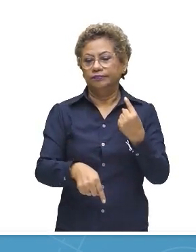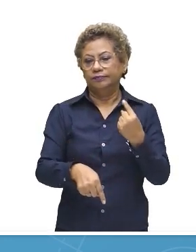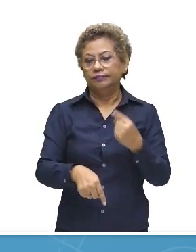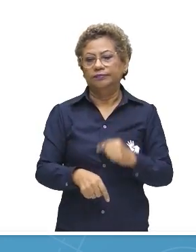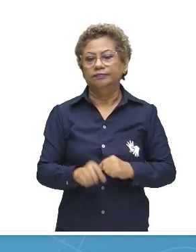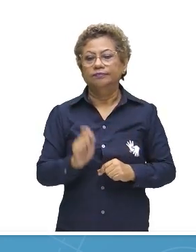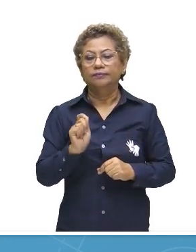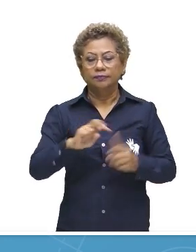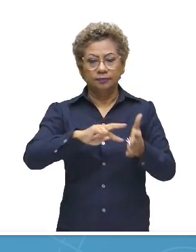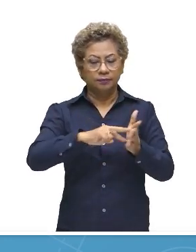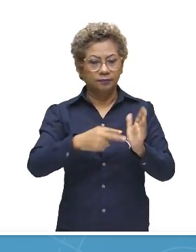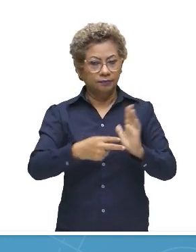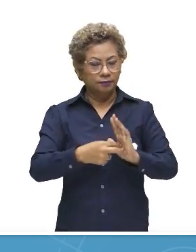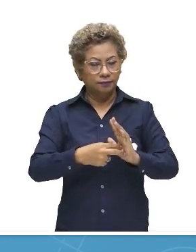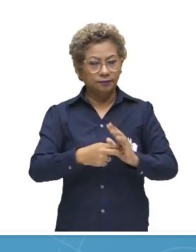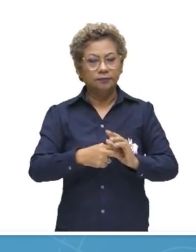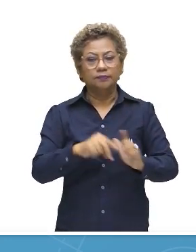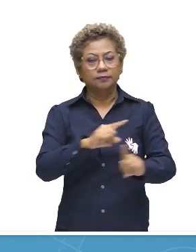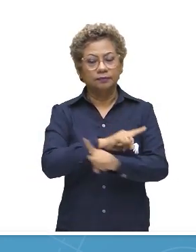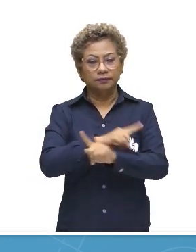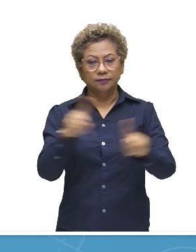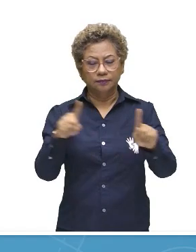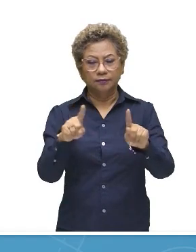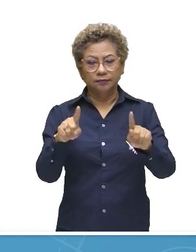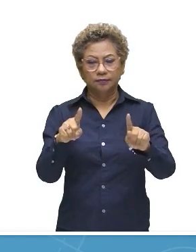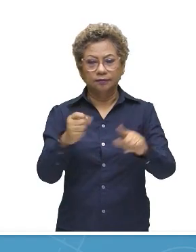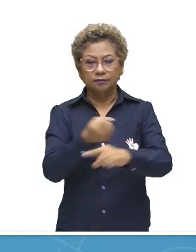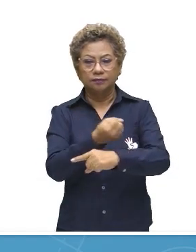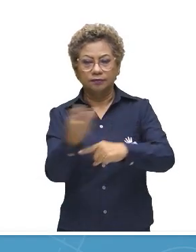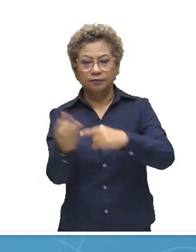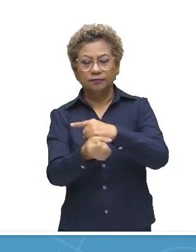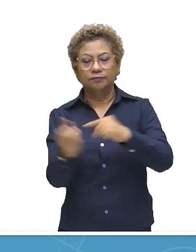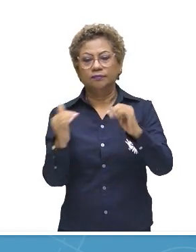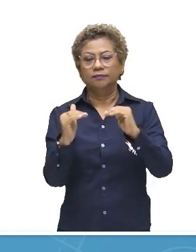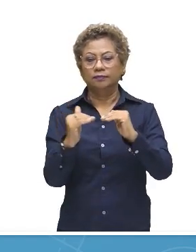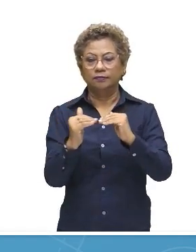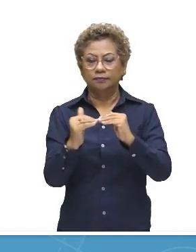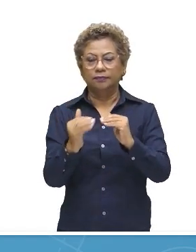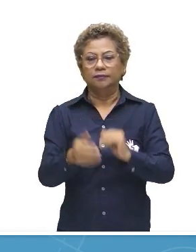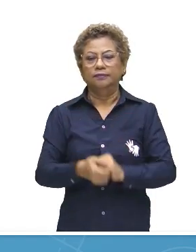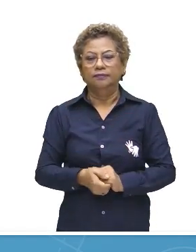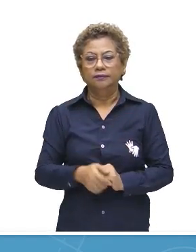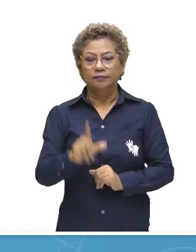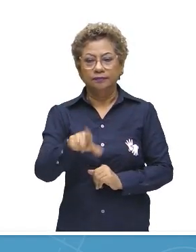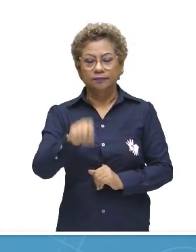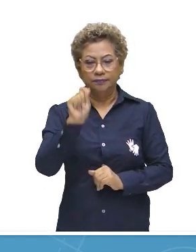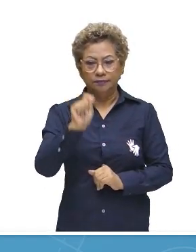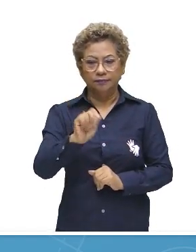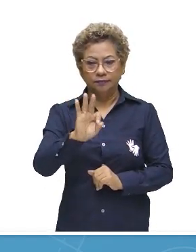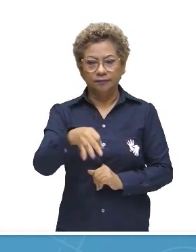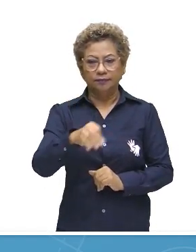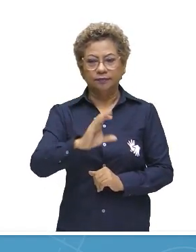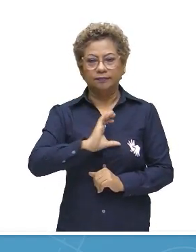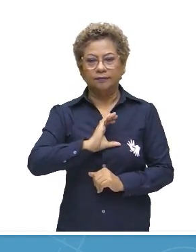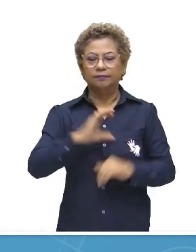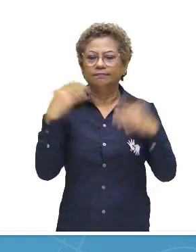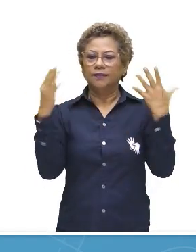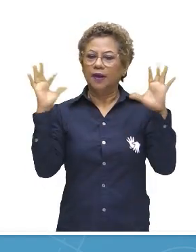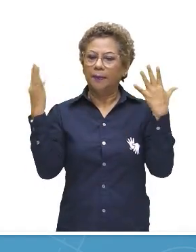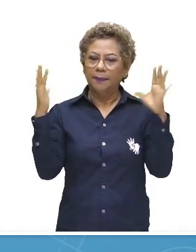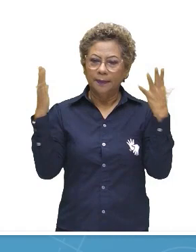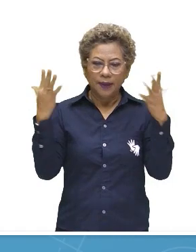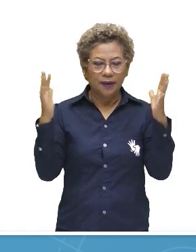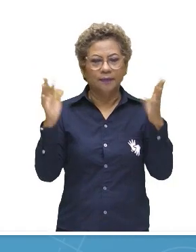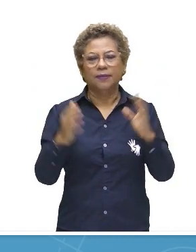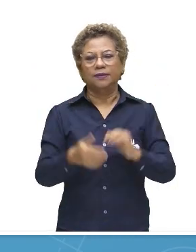significa que as frações não são equivalentes, tá? Então, resposta correta, letra C, tá bom? Parabéns a todos.